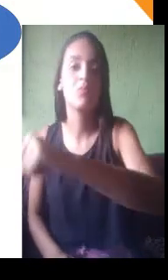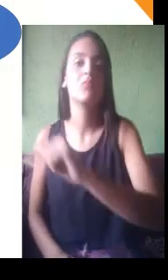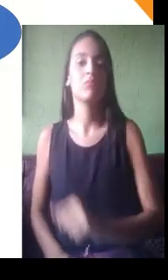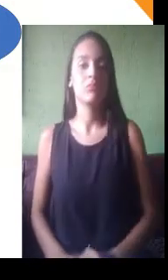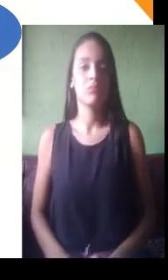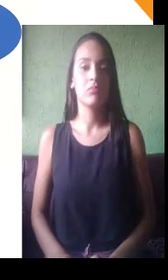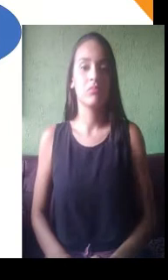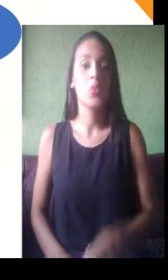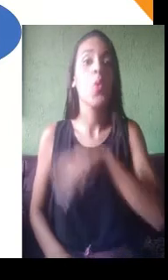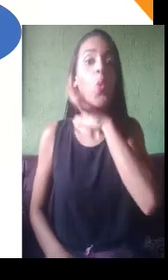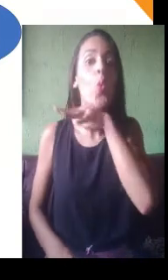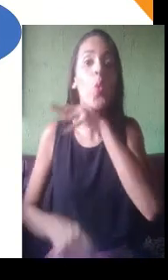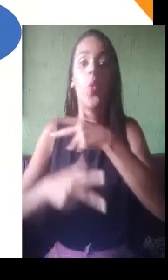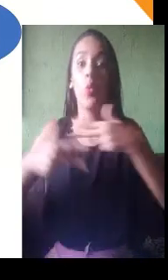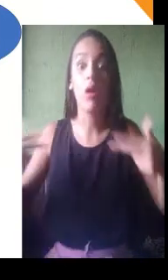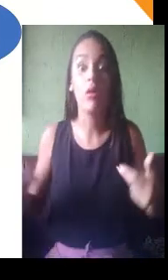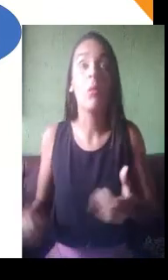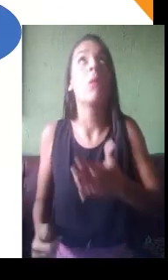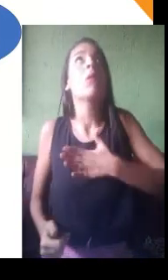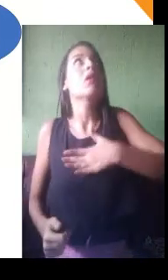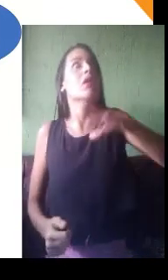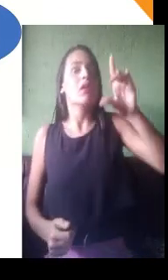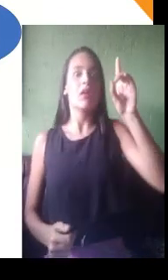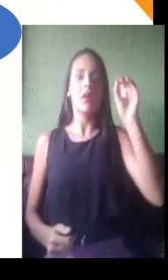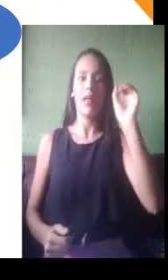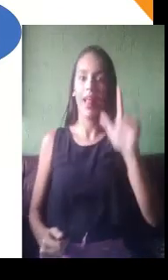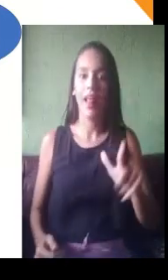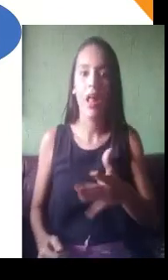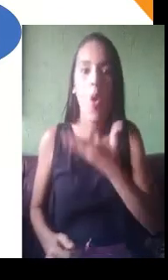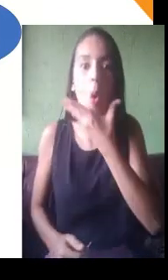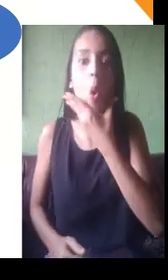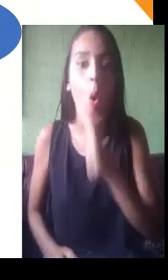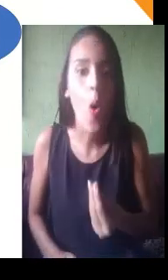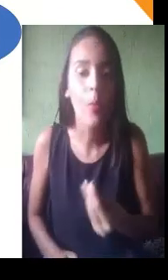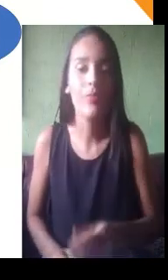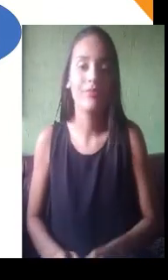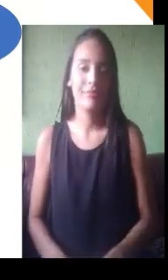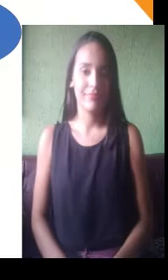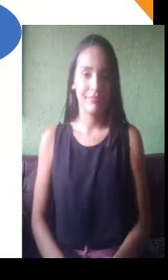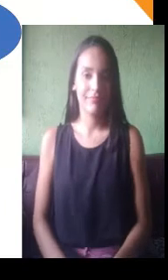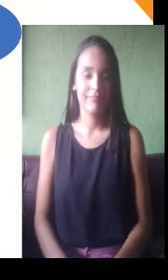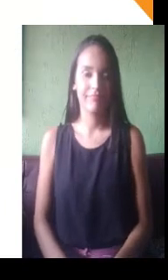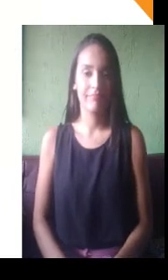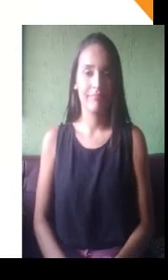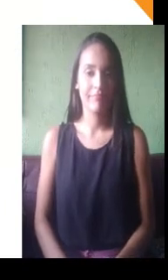A gente tem aqui um texto do gênero poema.